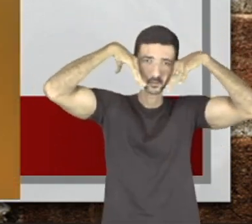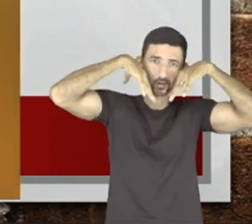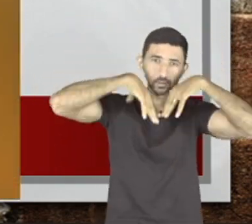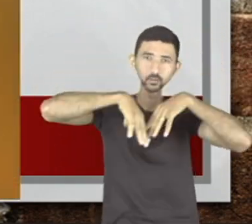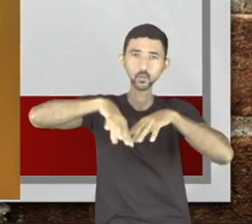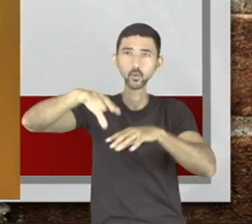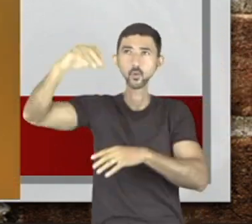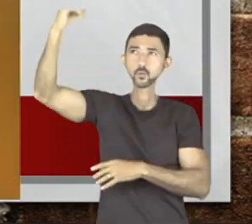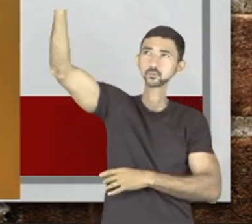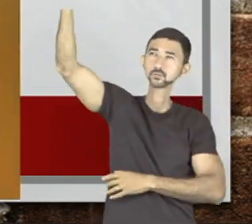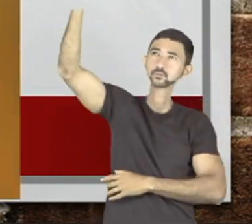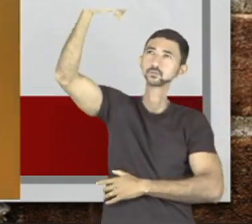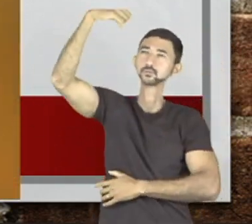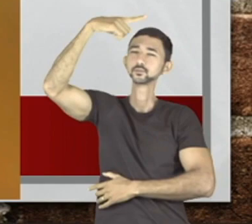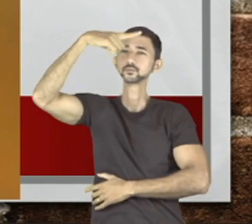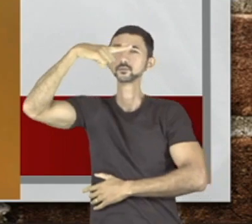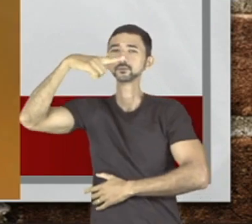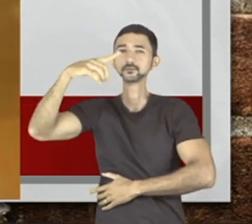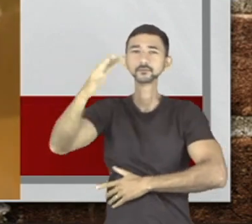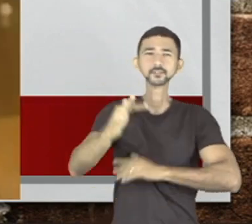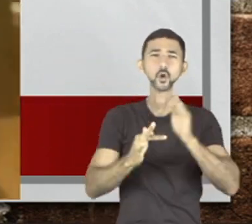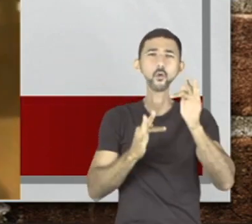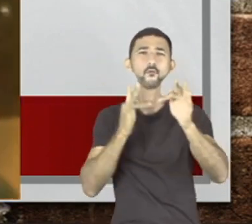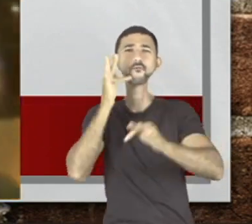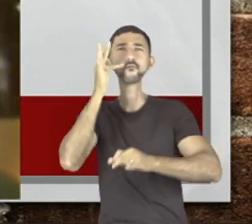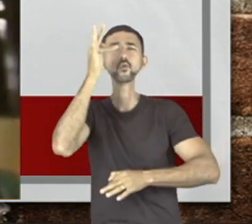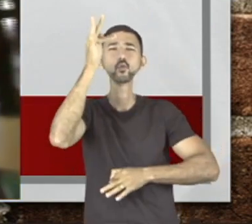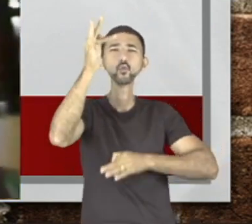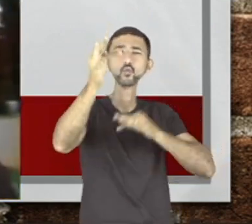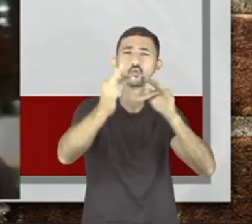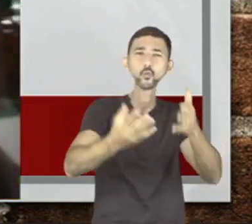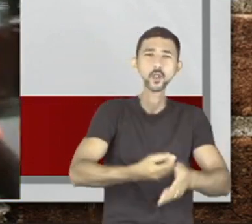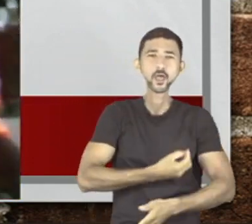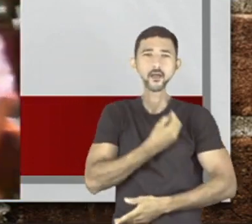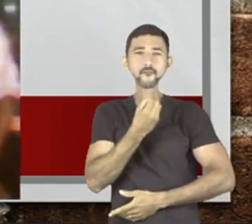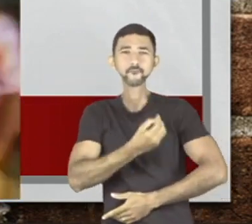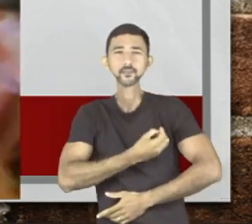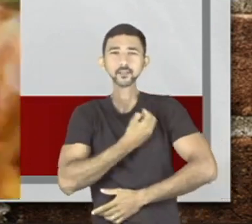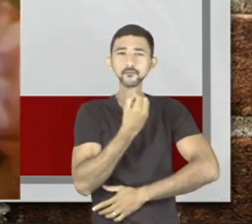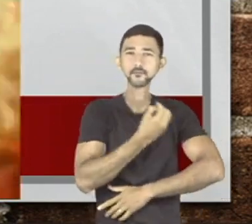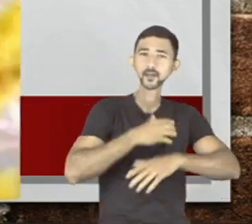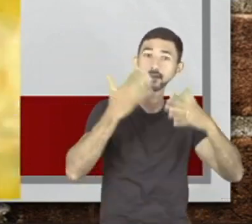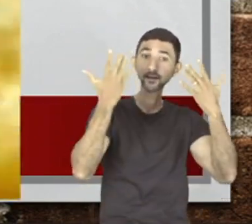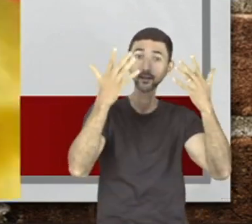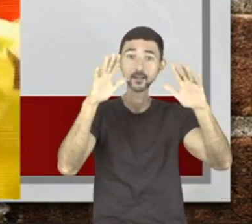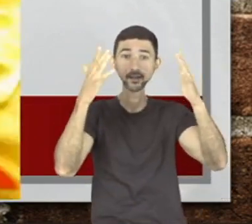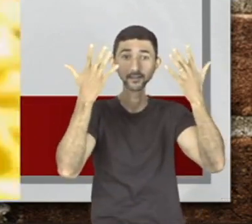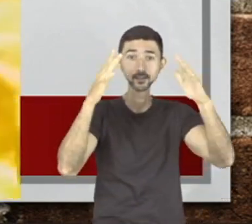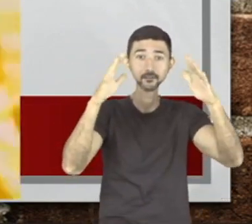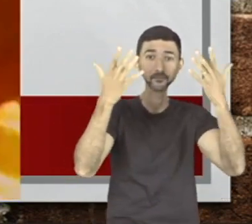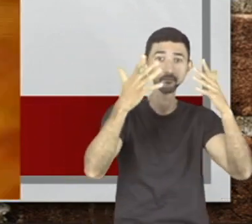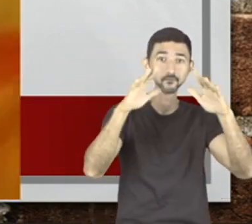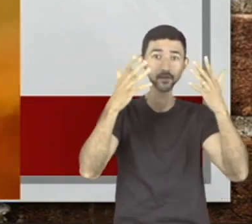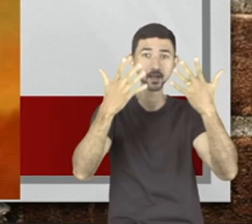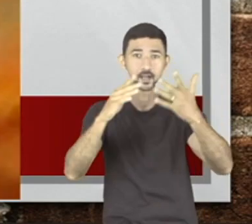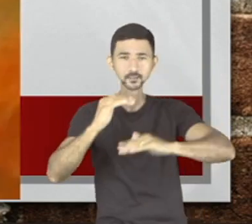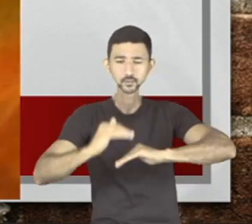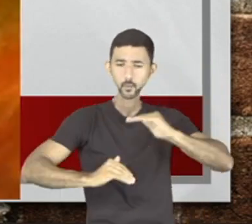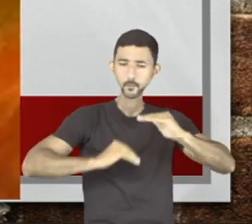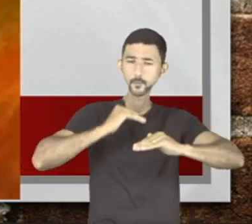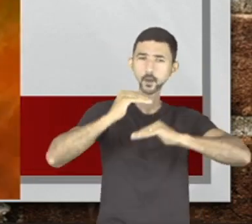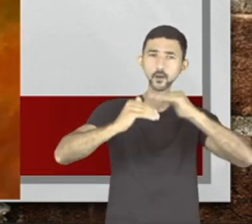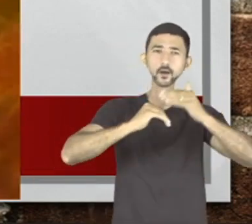do Equador. Teu destino é viver entre festas